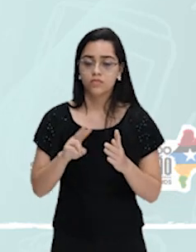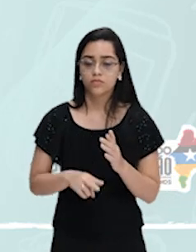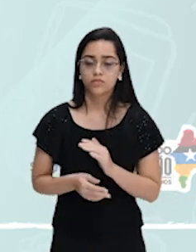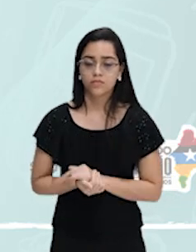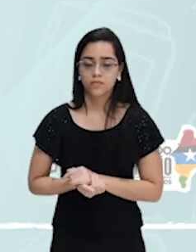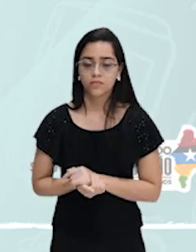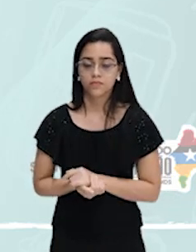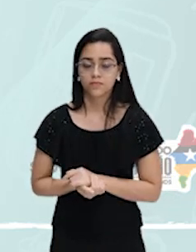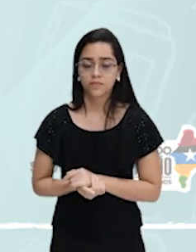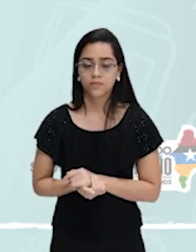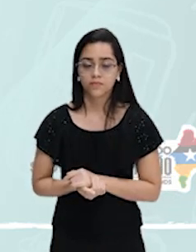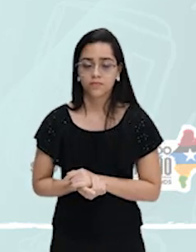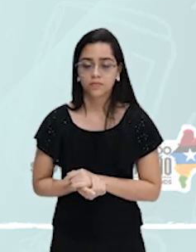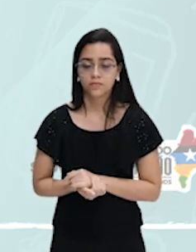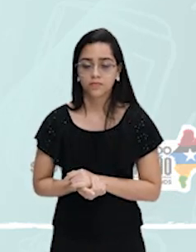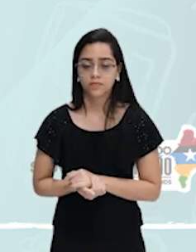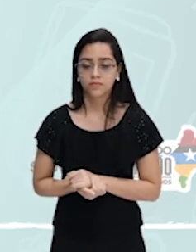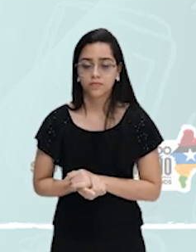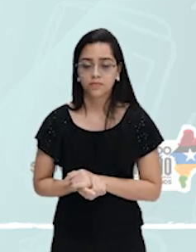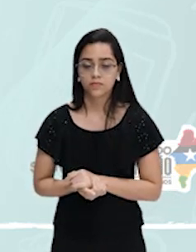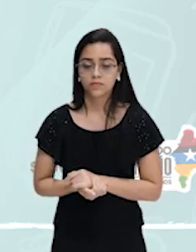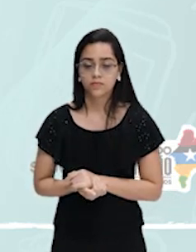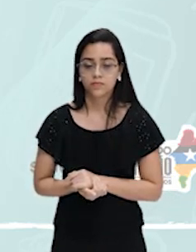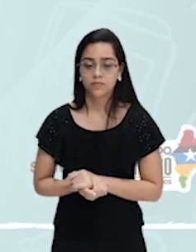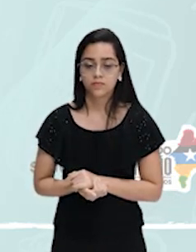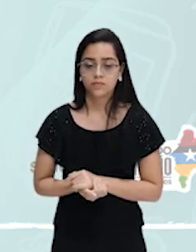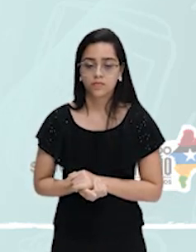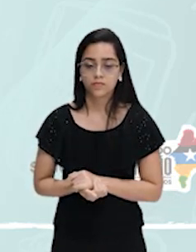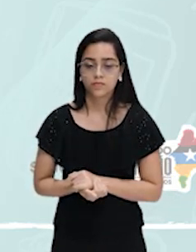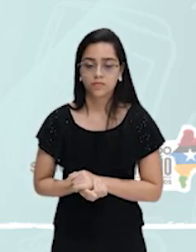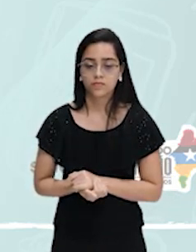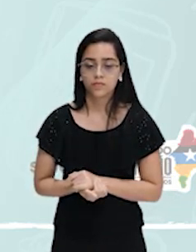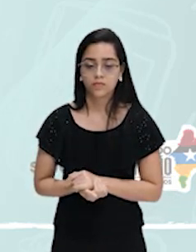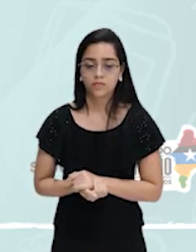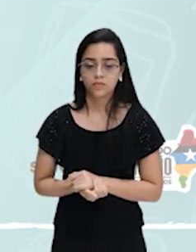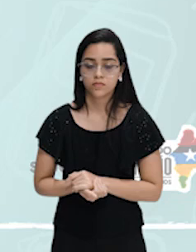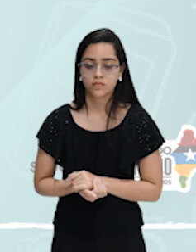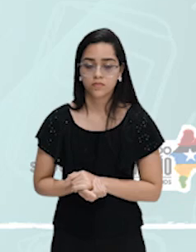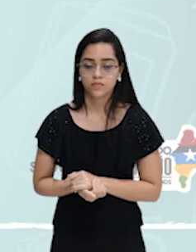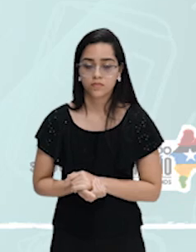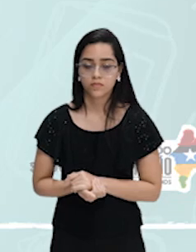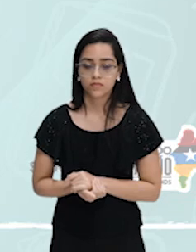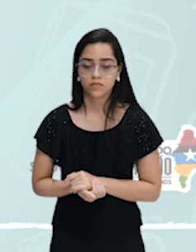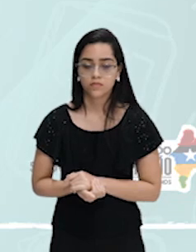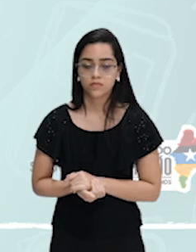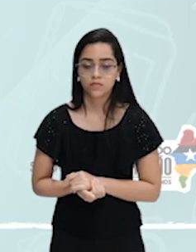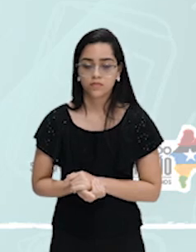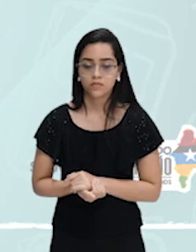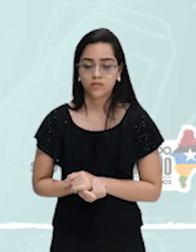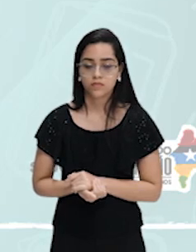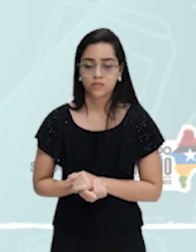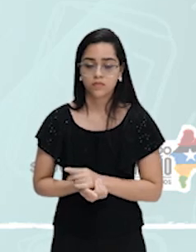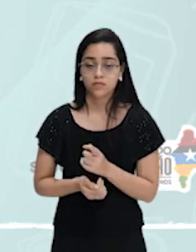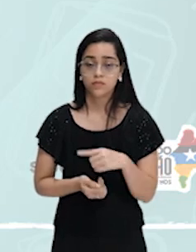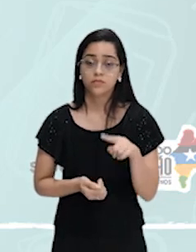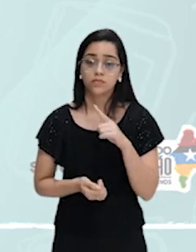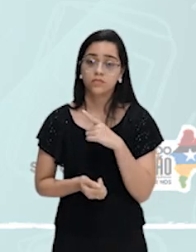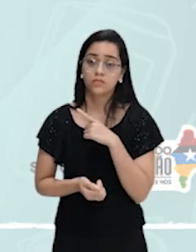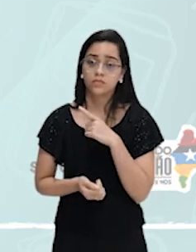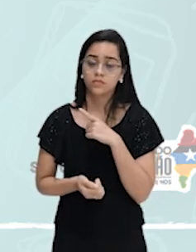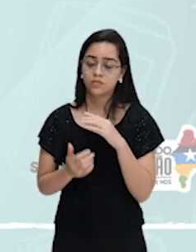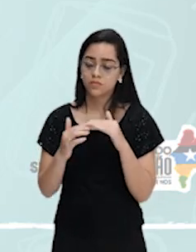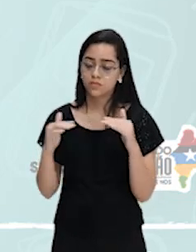também chamado de meridiano, certo? O meridiano que passa pelo zênite nós chamamos de meridiano local. Você está no